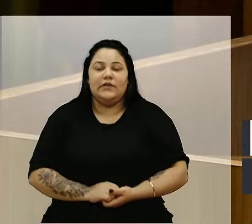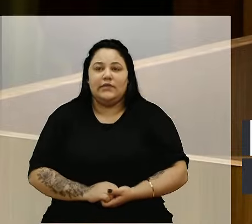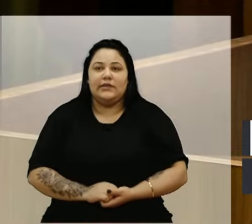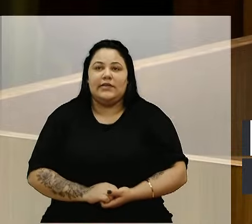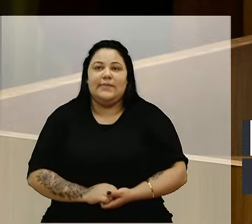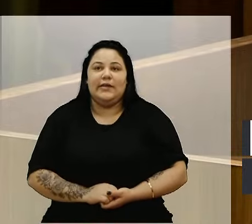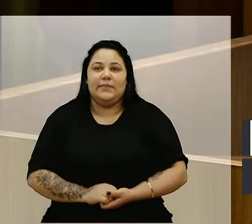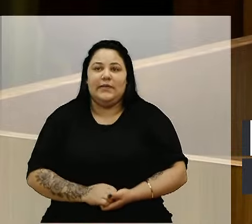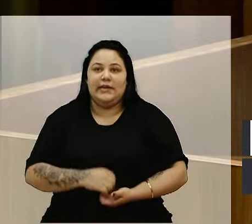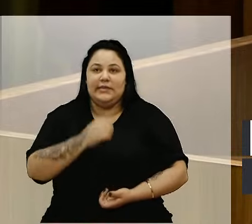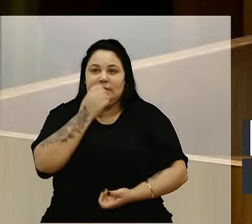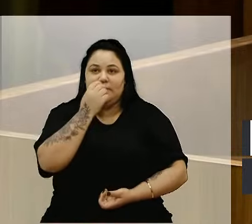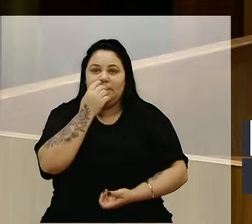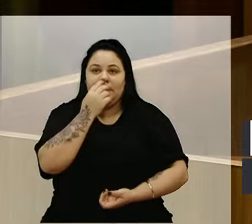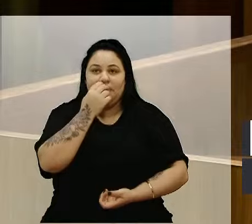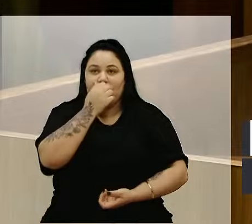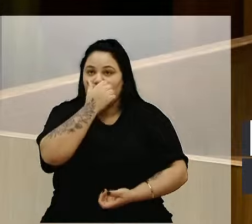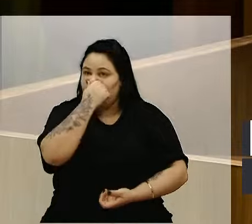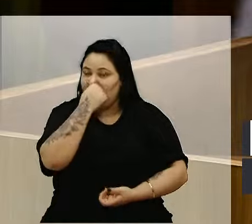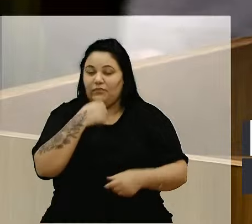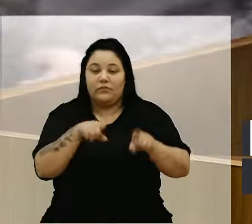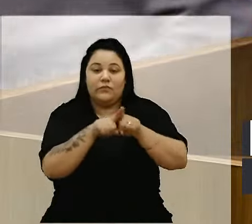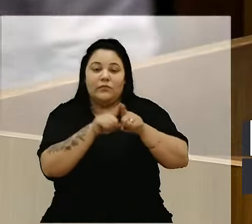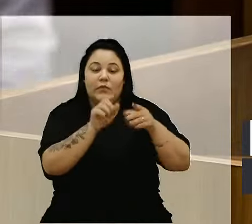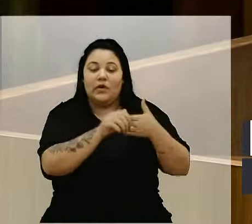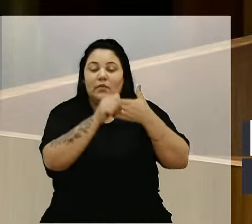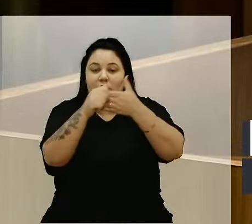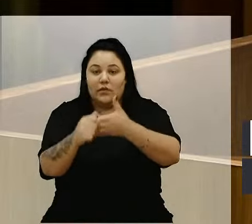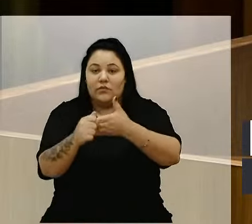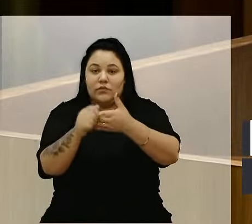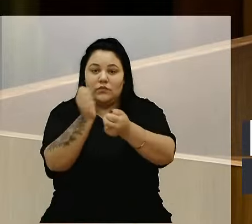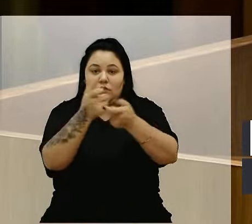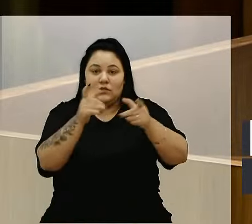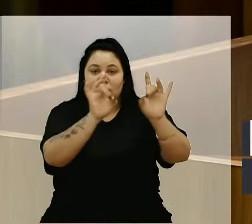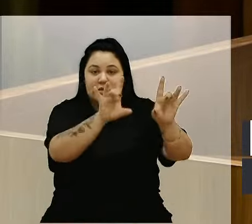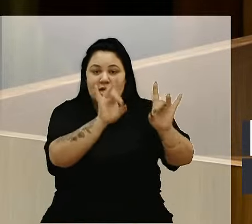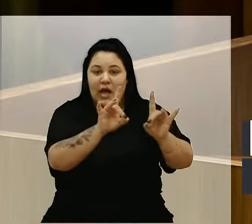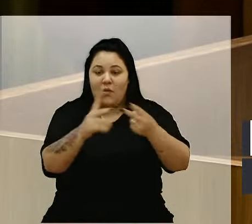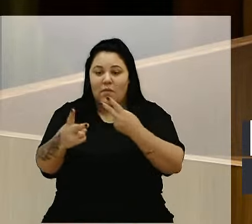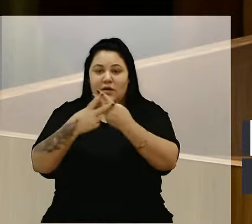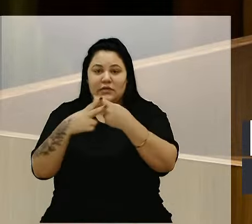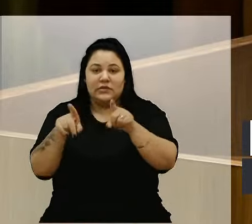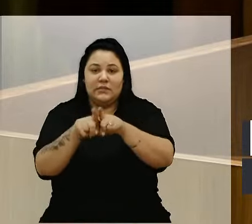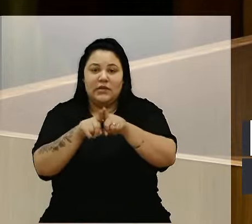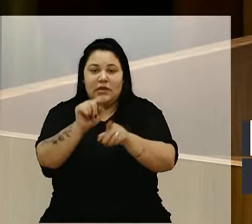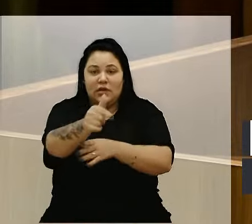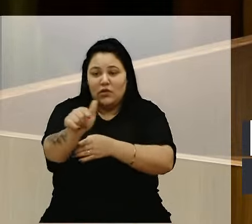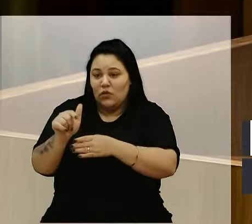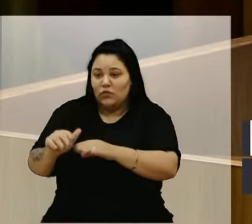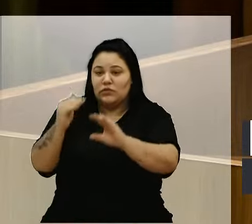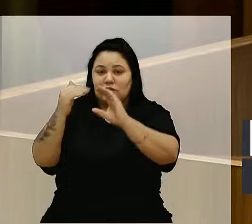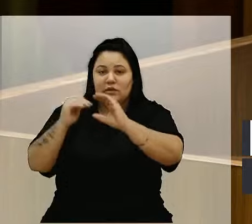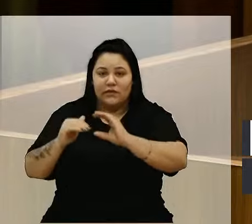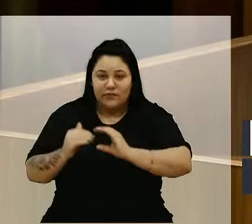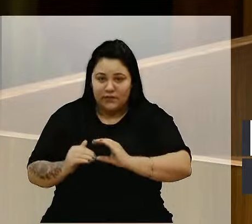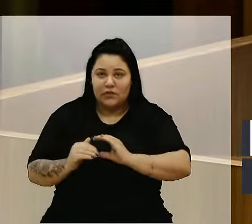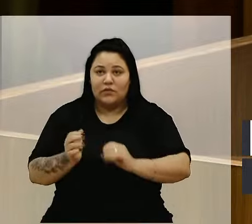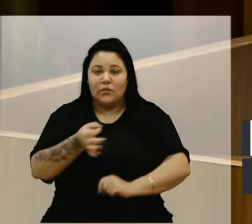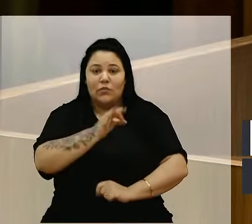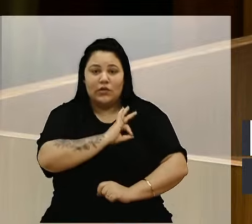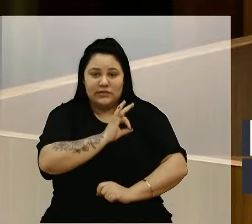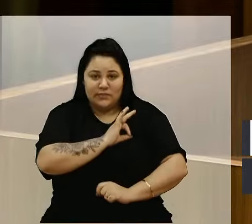Mas apenas de prisões, diligências, operações especiais, prisões e outros encaminhamentos do policiamento